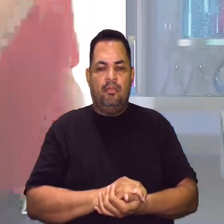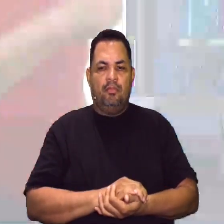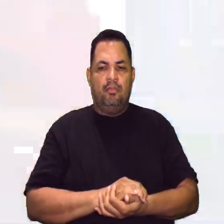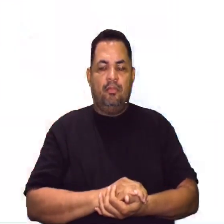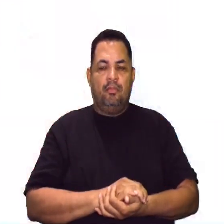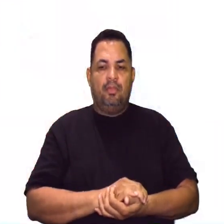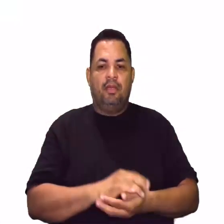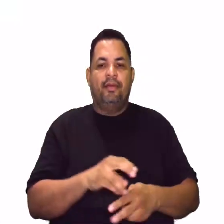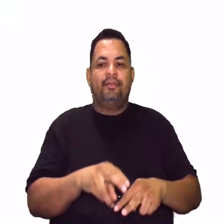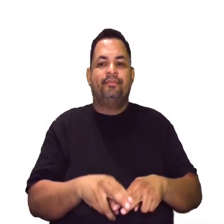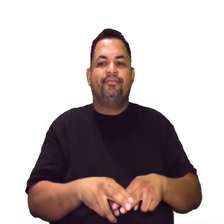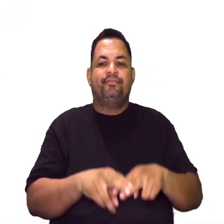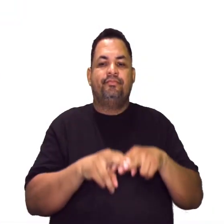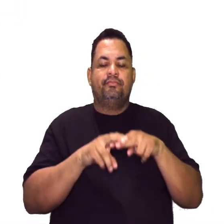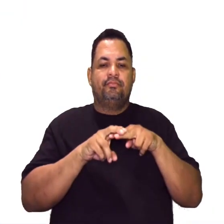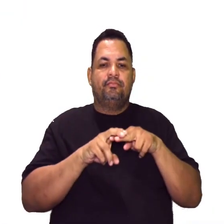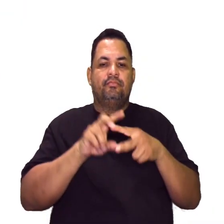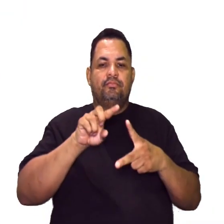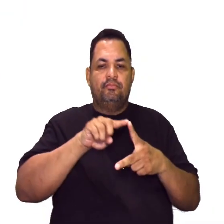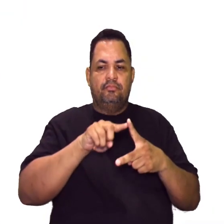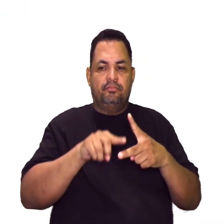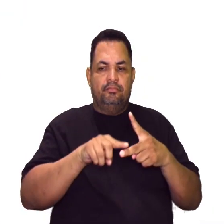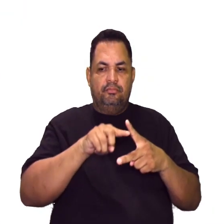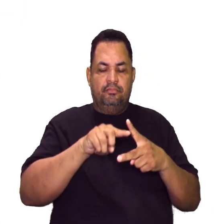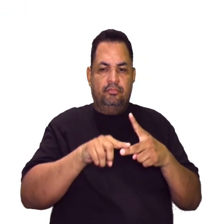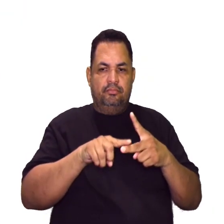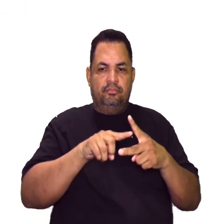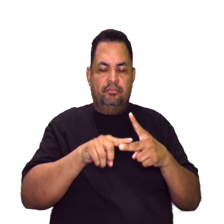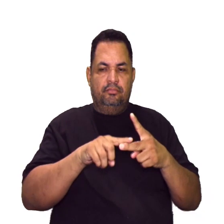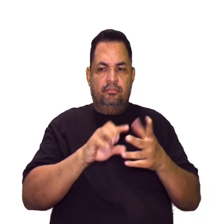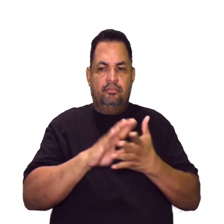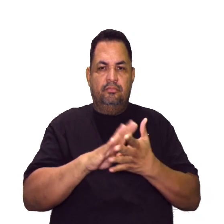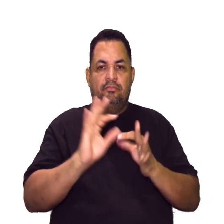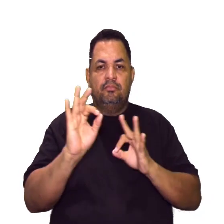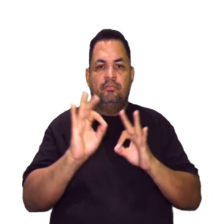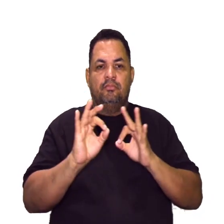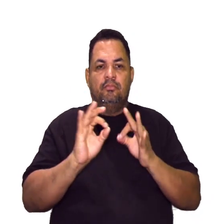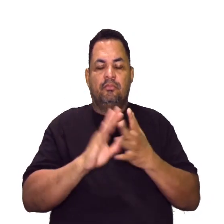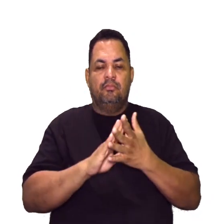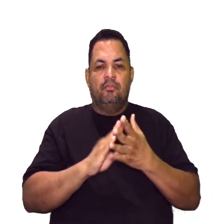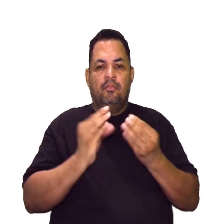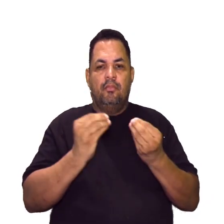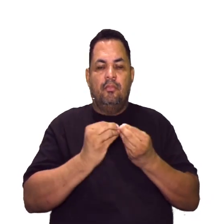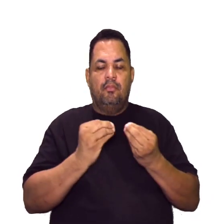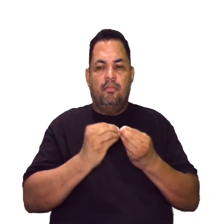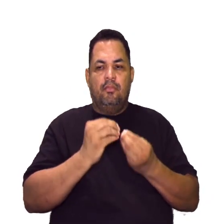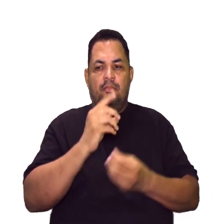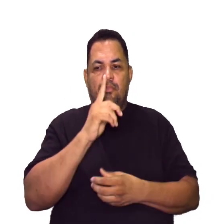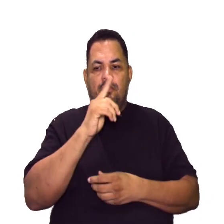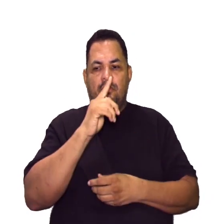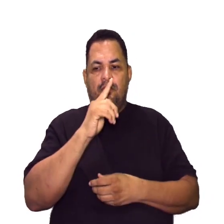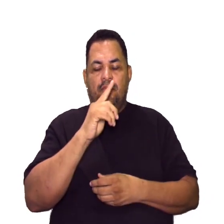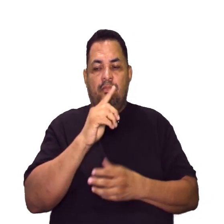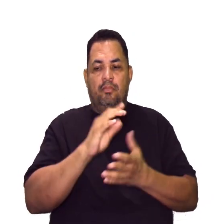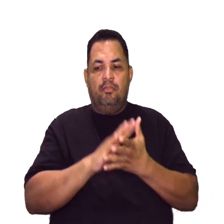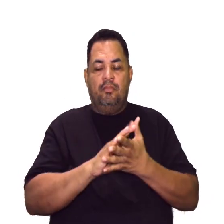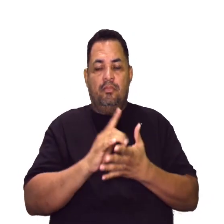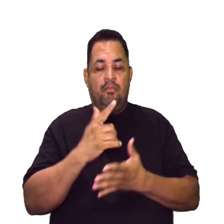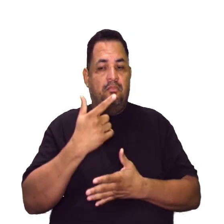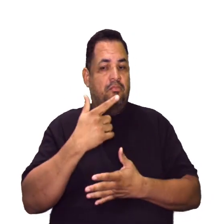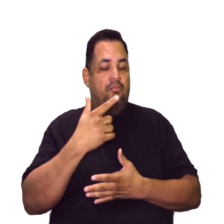É por isso que o ângulo entre os átomos de hidrogênio na molécula da água não